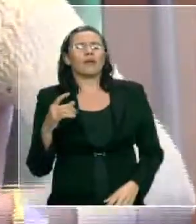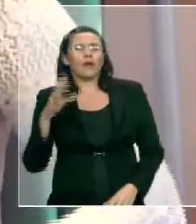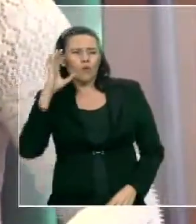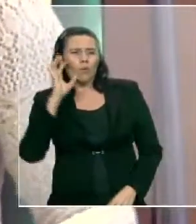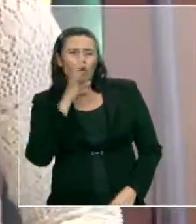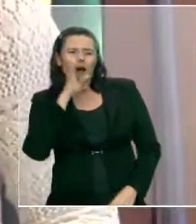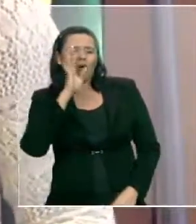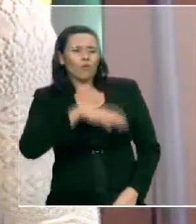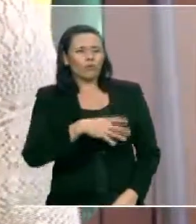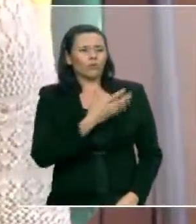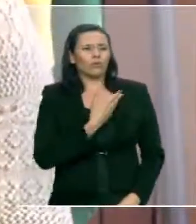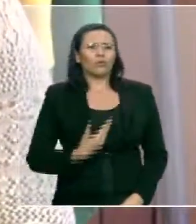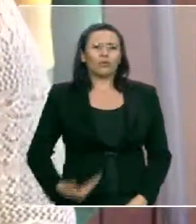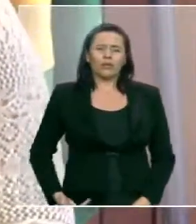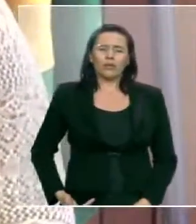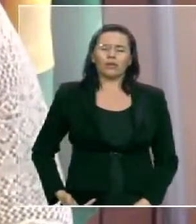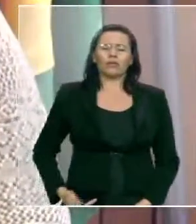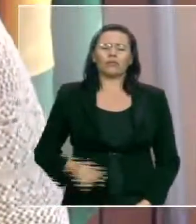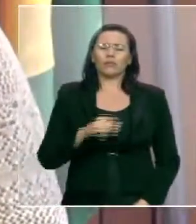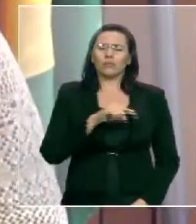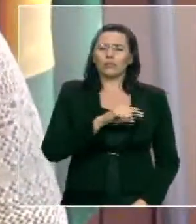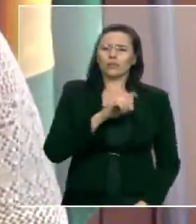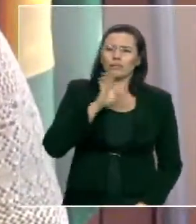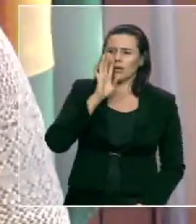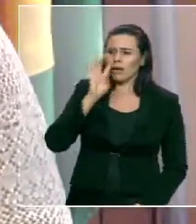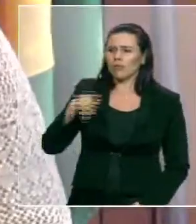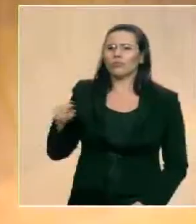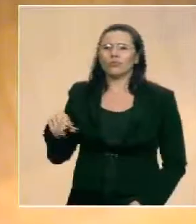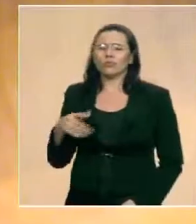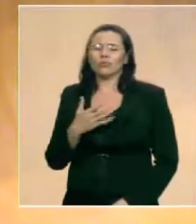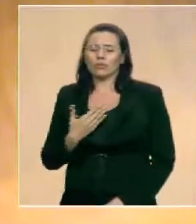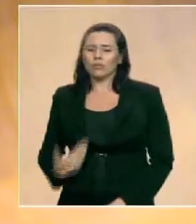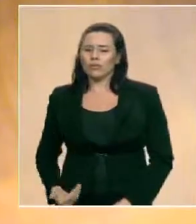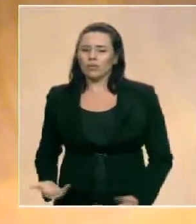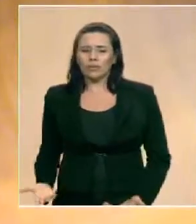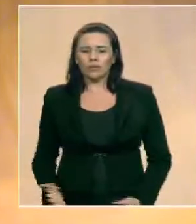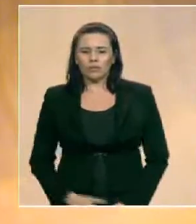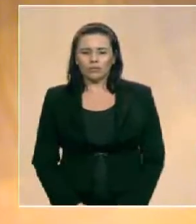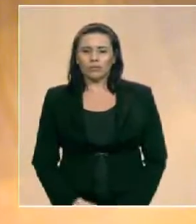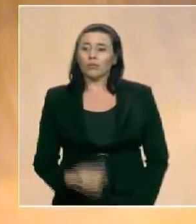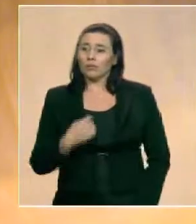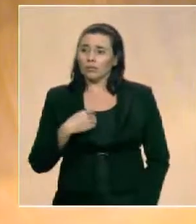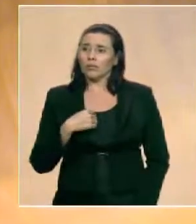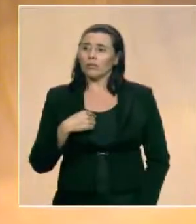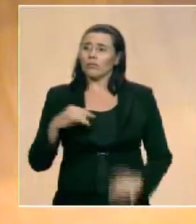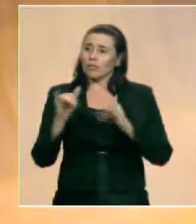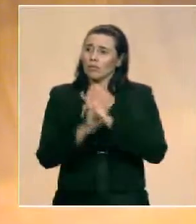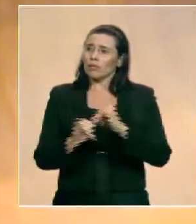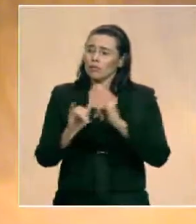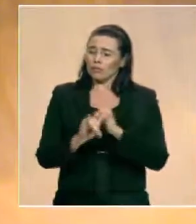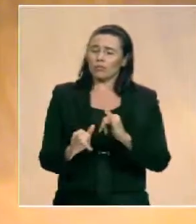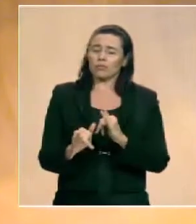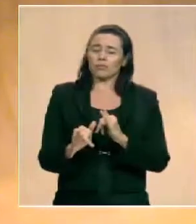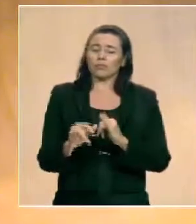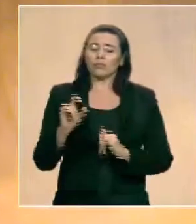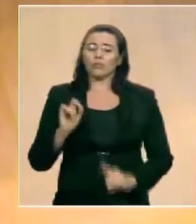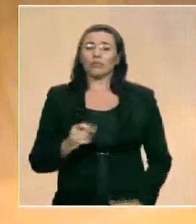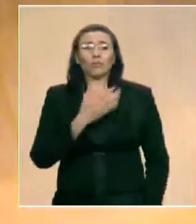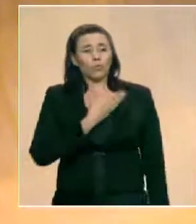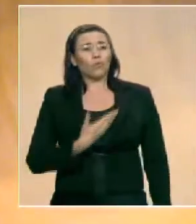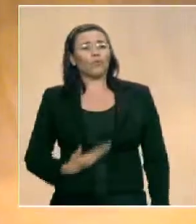joga a culpa para o ICN. E eu continuo dizendo, deputada Edilásio, o governo tem obrigação de resolver a situação, porque quem